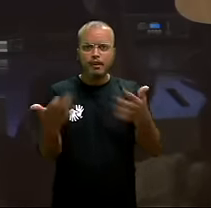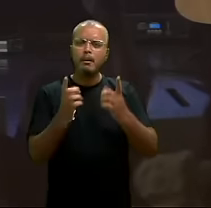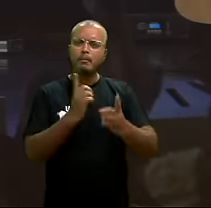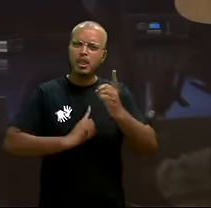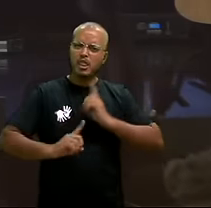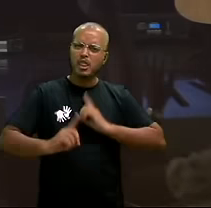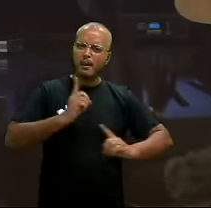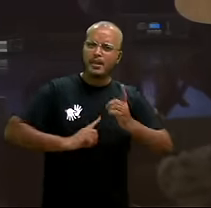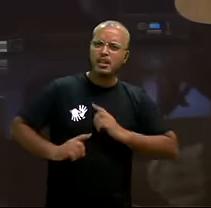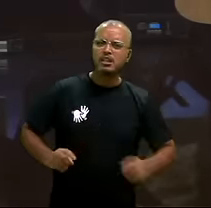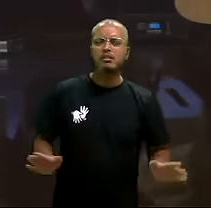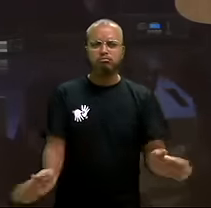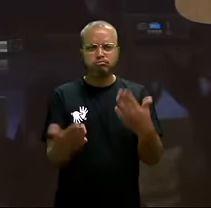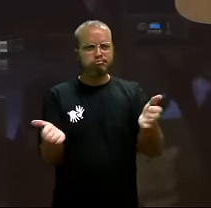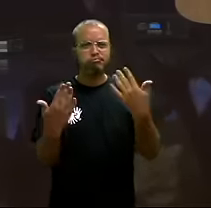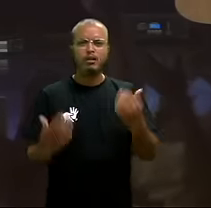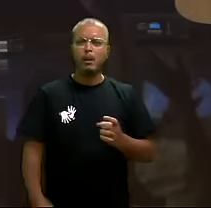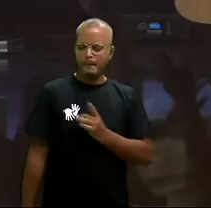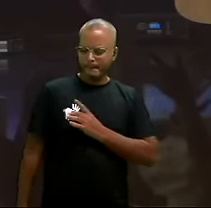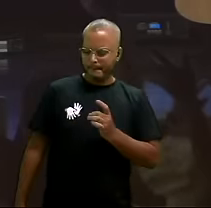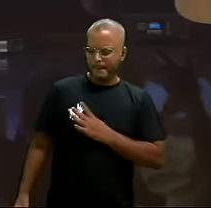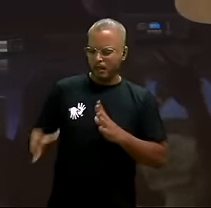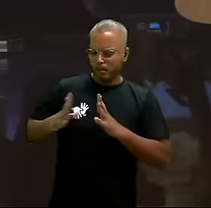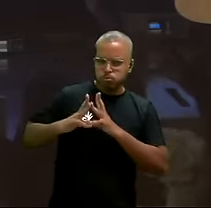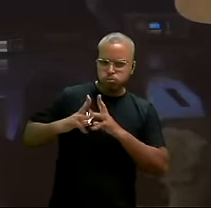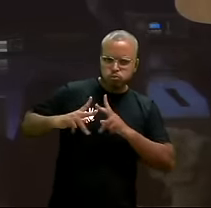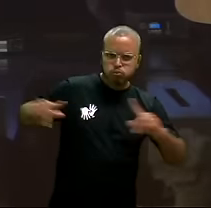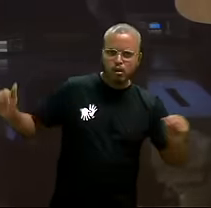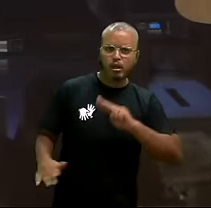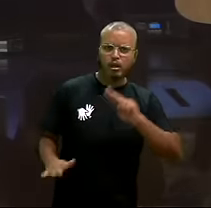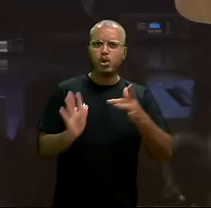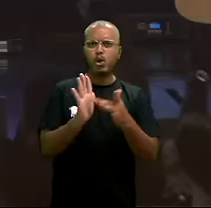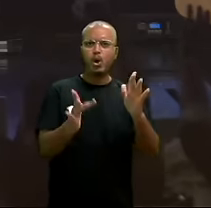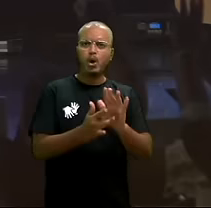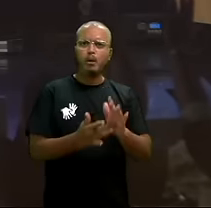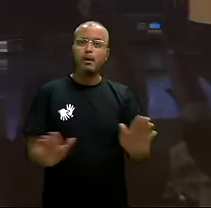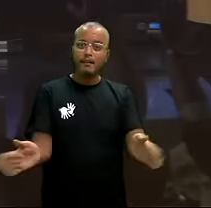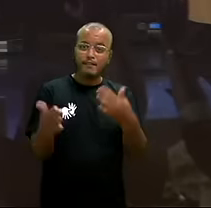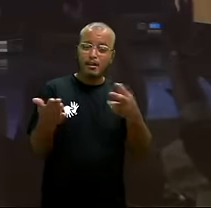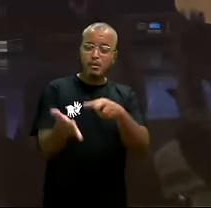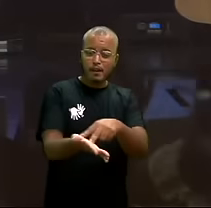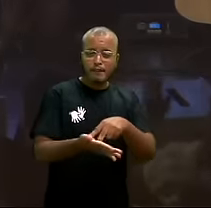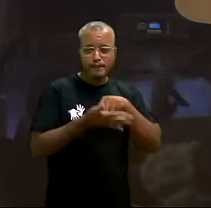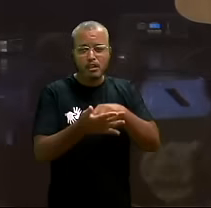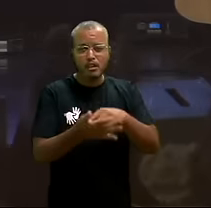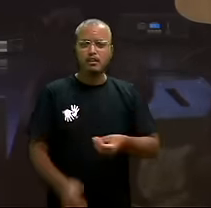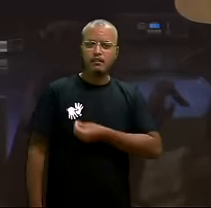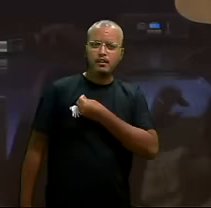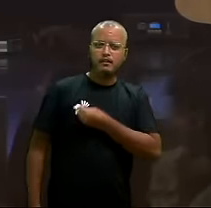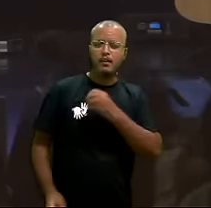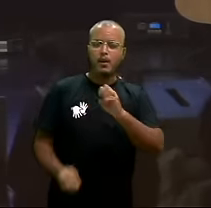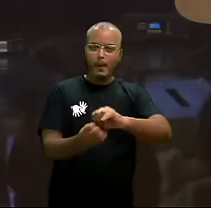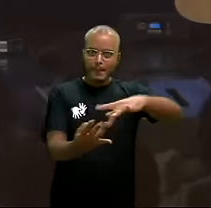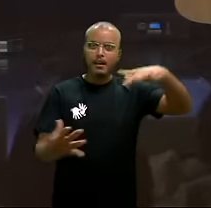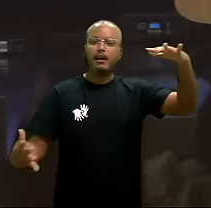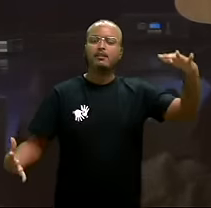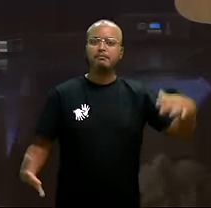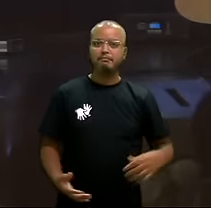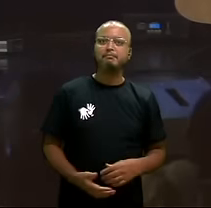sai dessa cama, sai desse medo. Em nome de Jesus, levanta para viver o teu milagre.